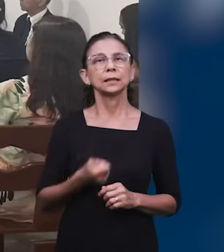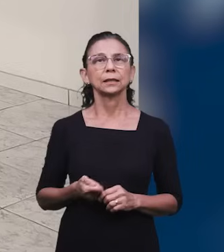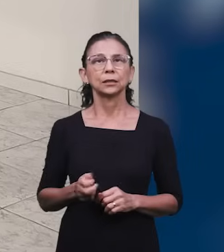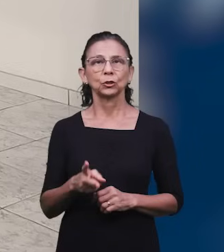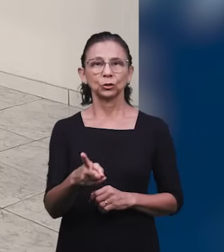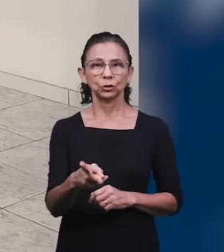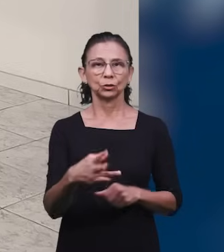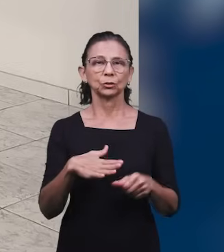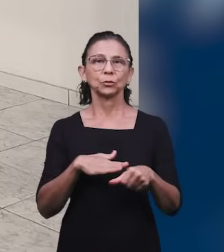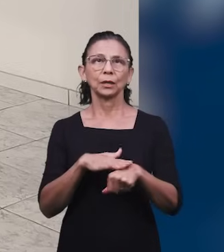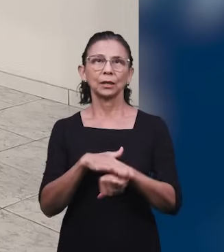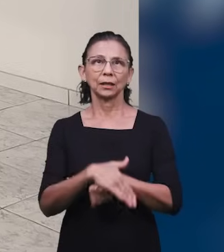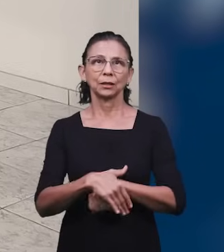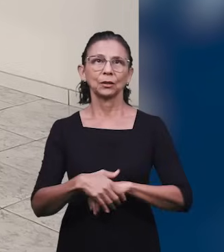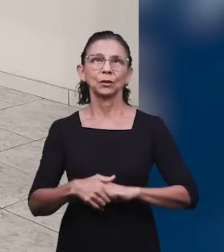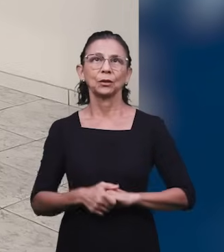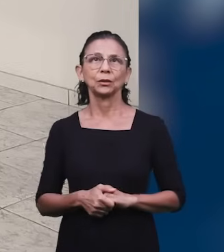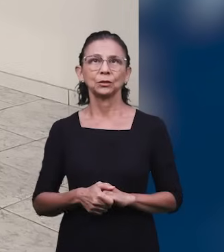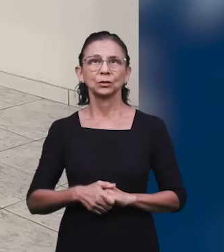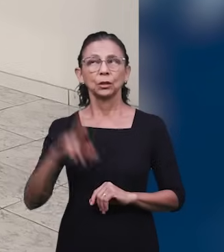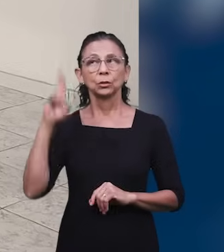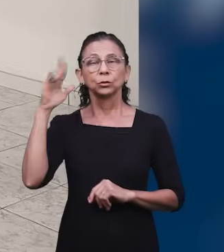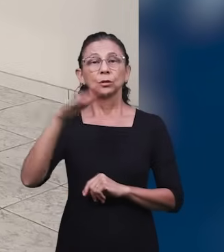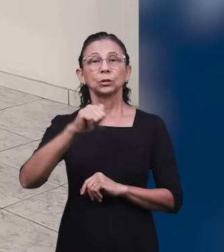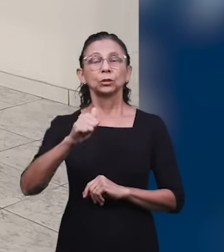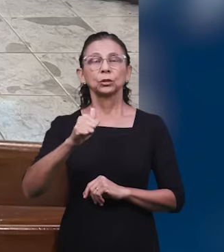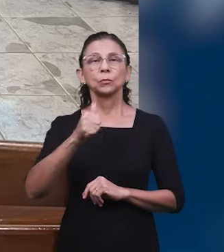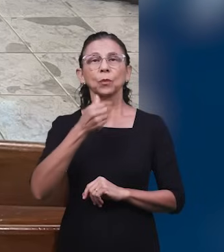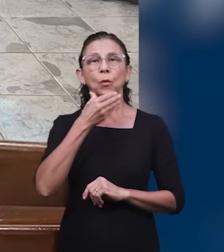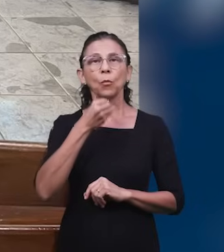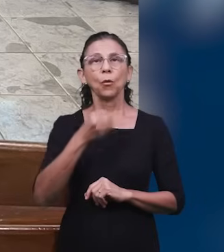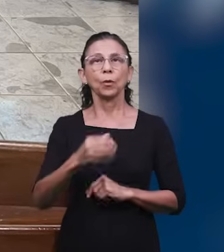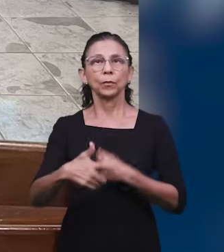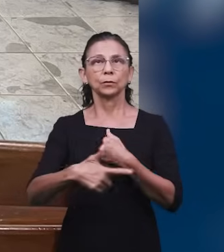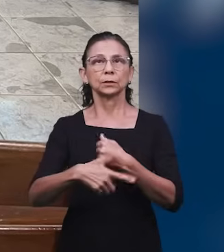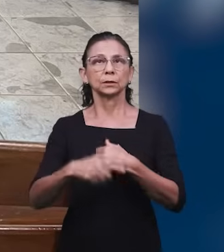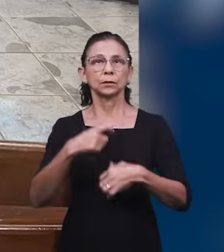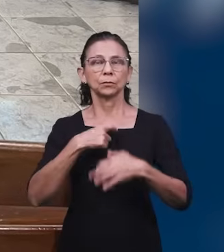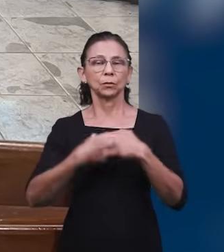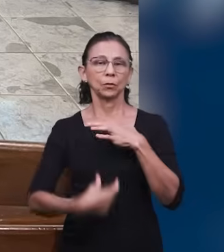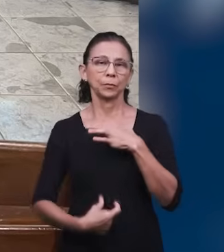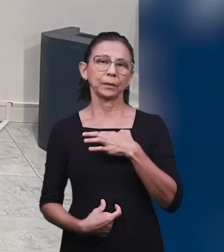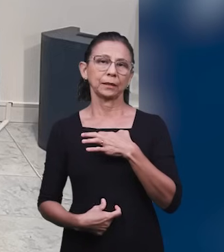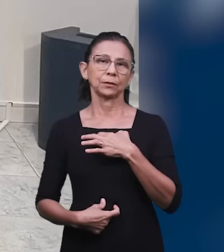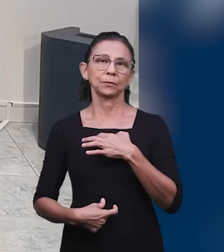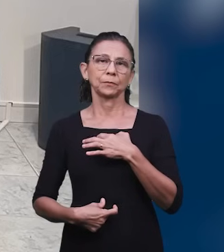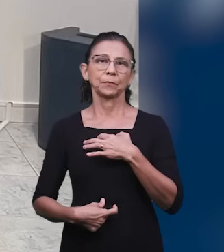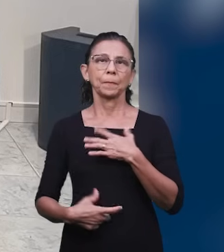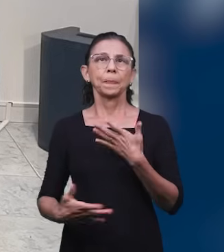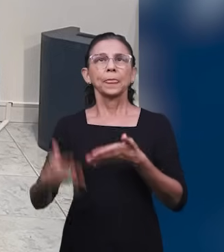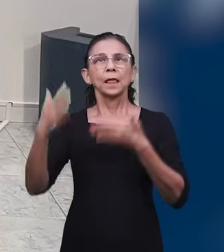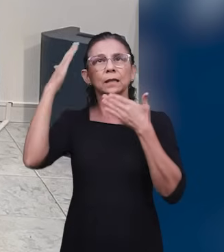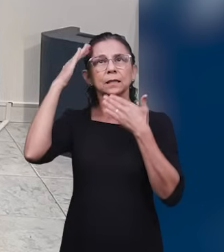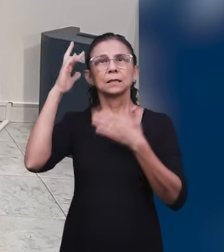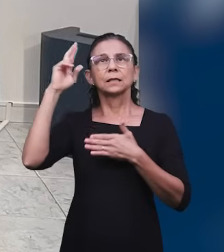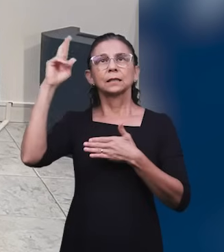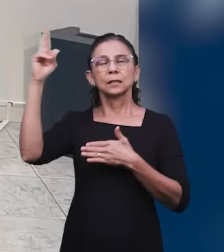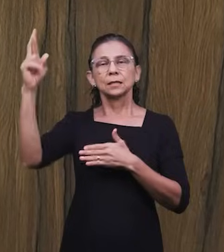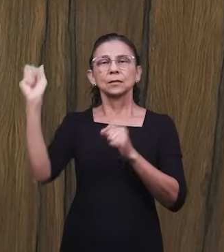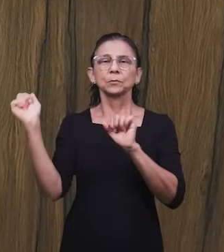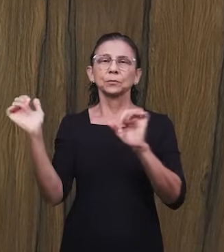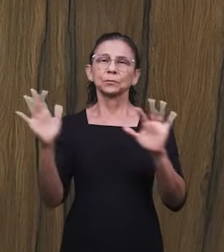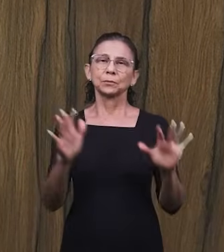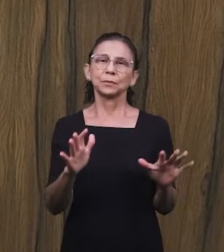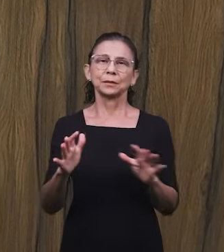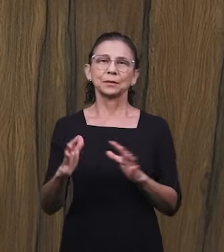noite, foi realizado o levantamento do irmão Pedro para ser obreiro. Louvado seja o nome do Senhor por todas as bênçãos na Igreja de Sorriso.